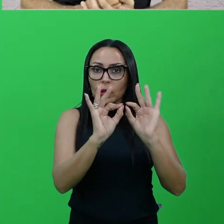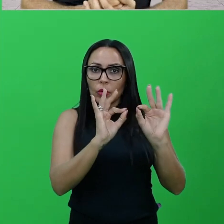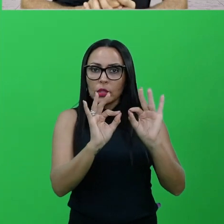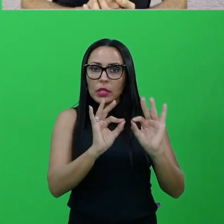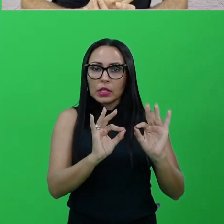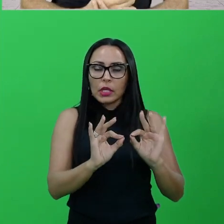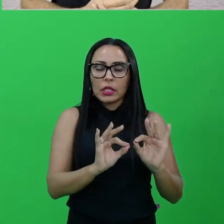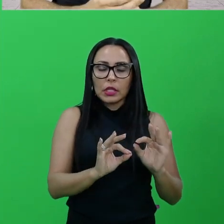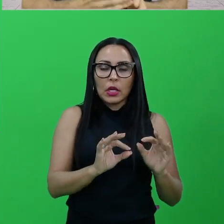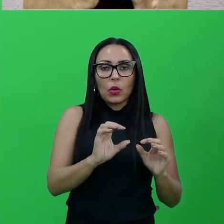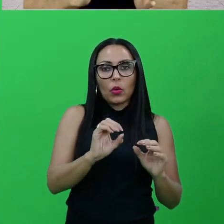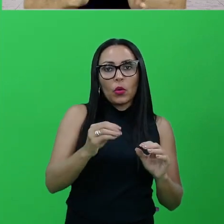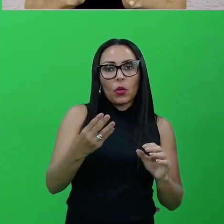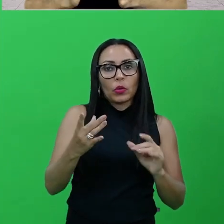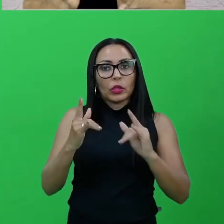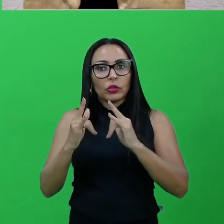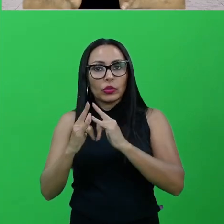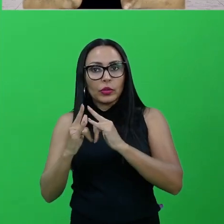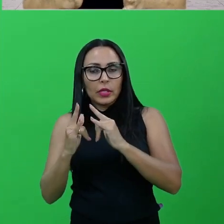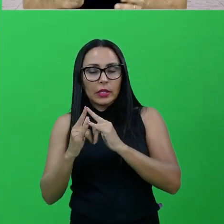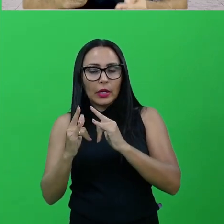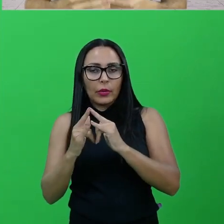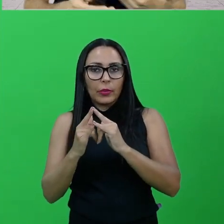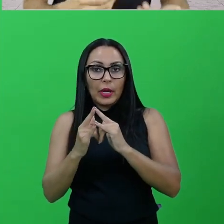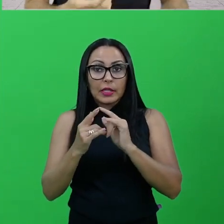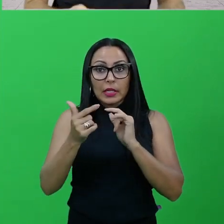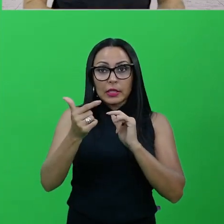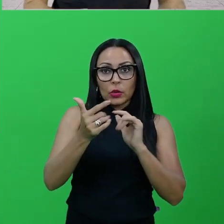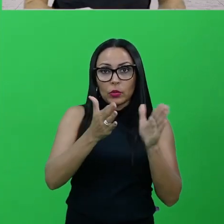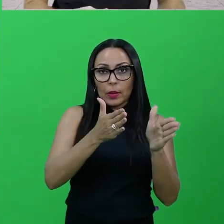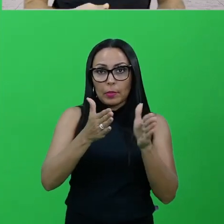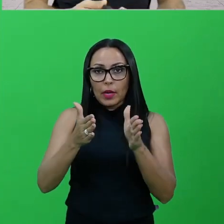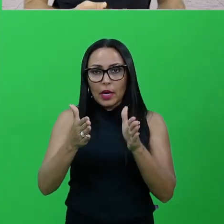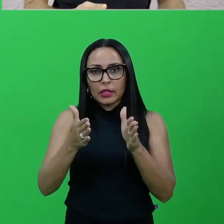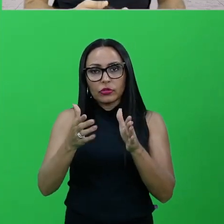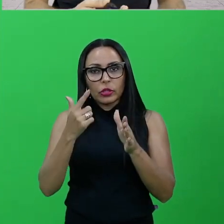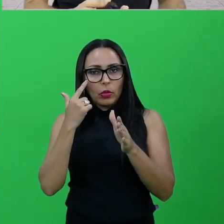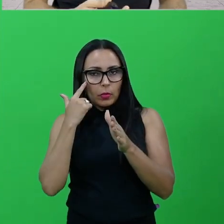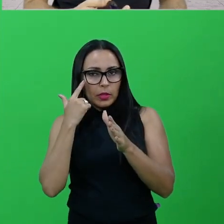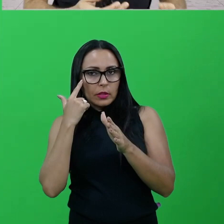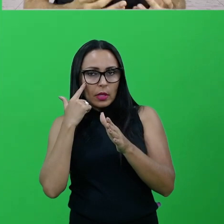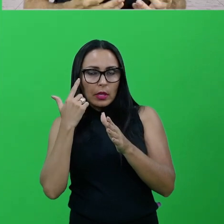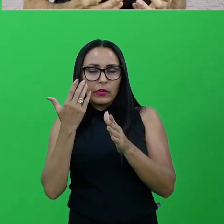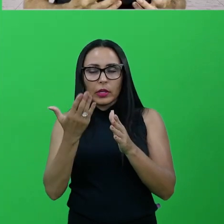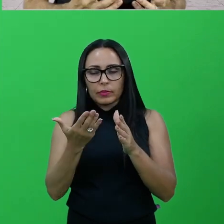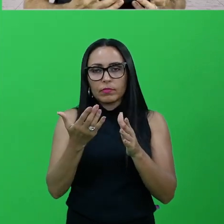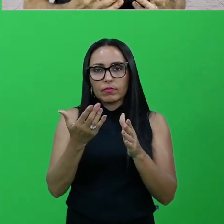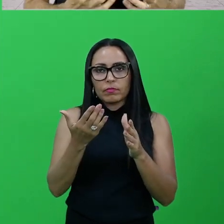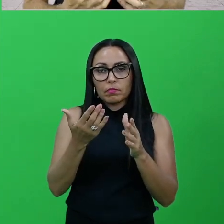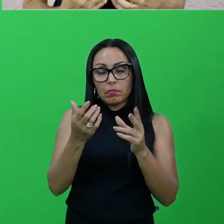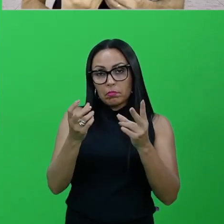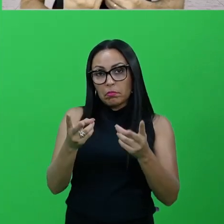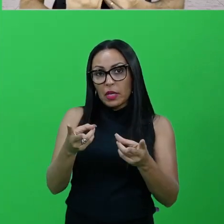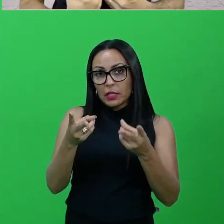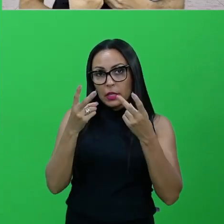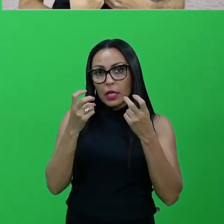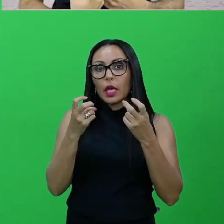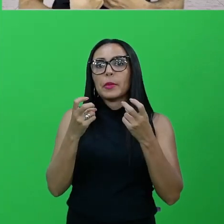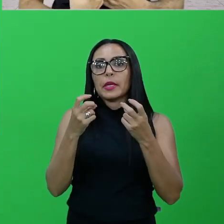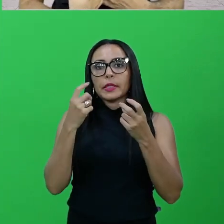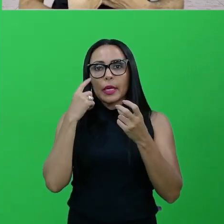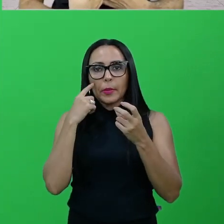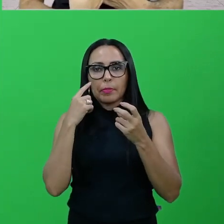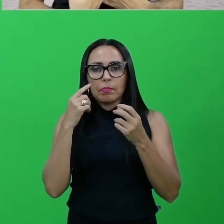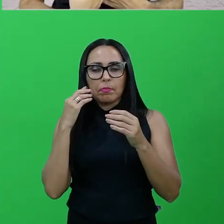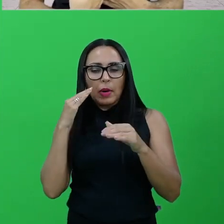relação institucional. Então, essa segunda parte, a gente já observa que se trata de algo mais interno, no